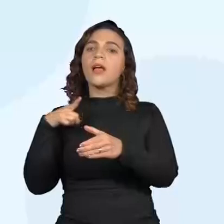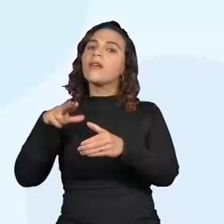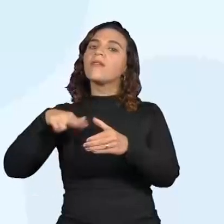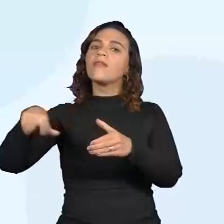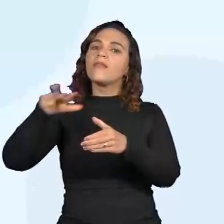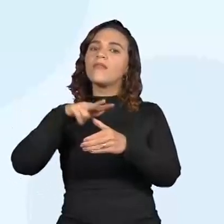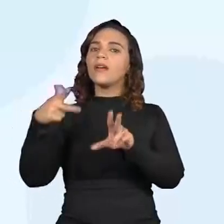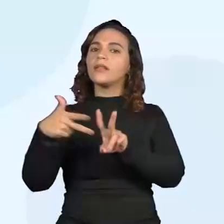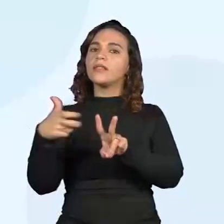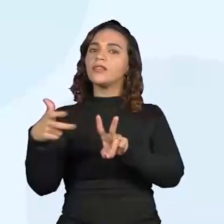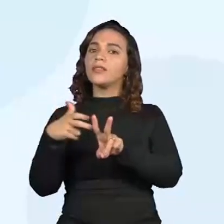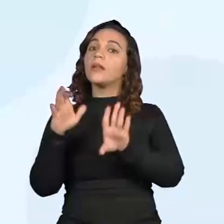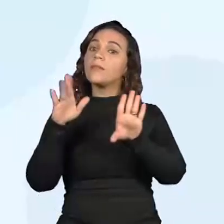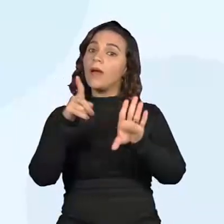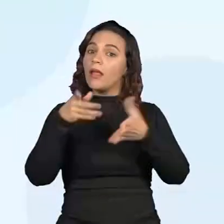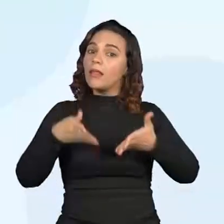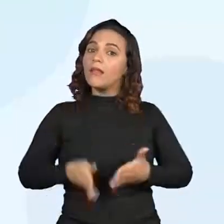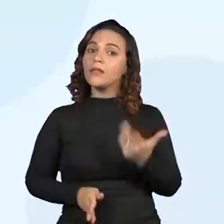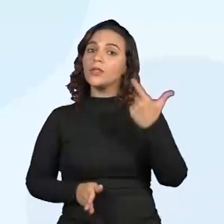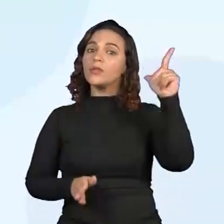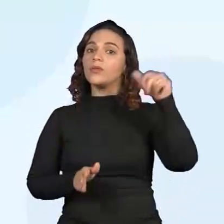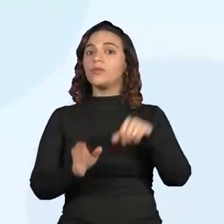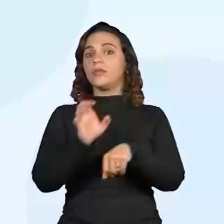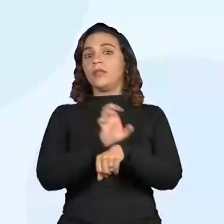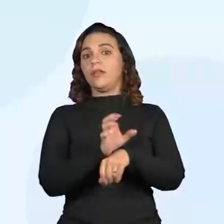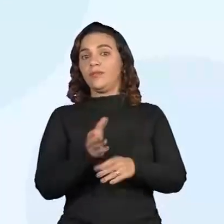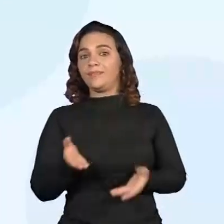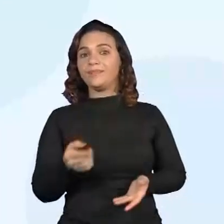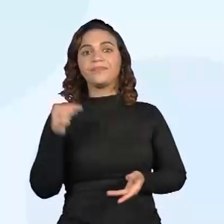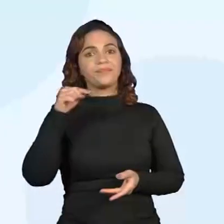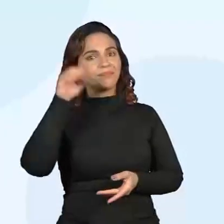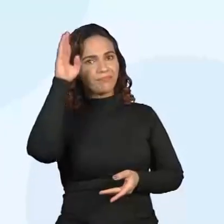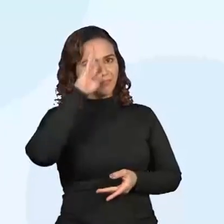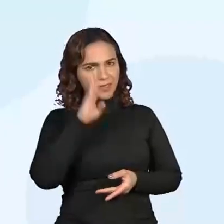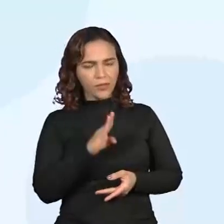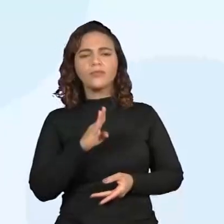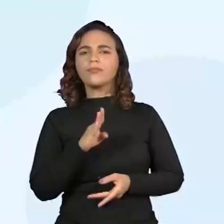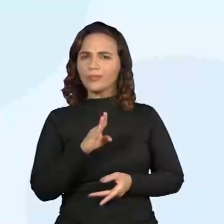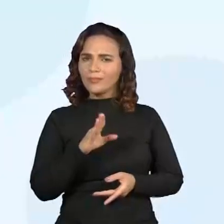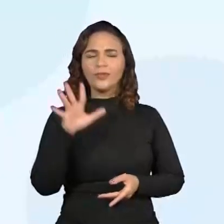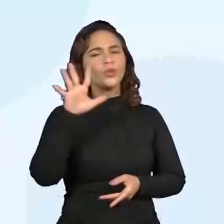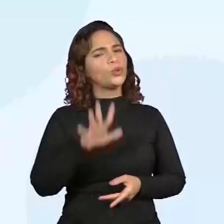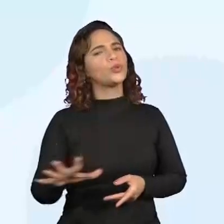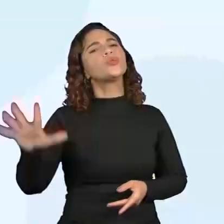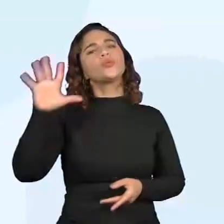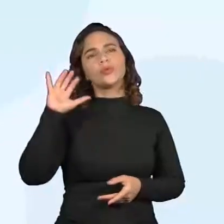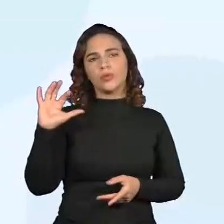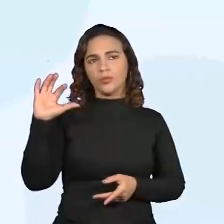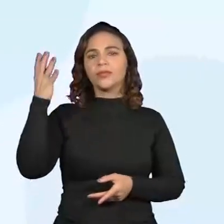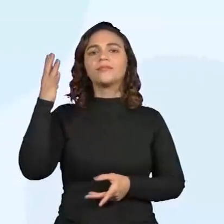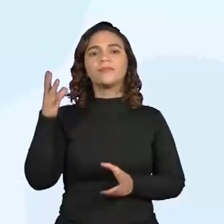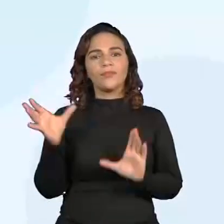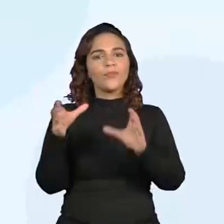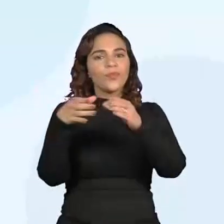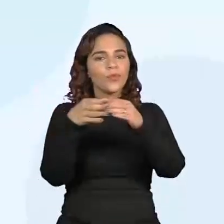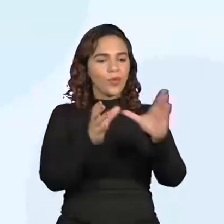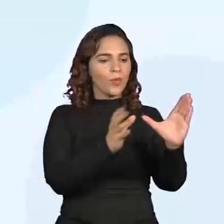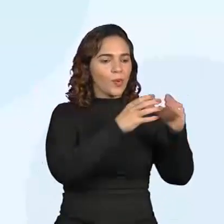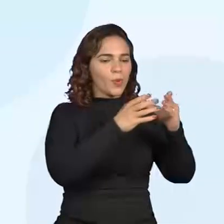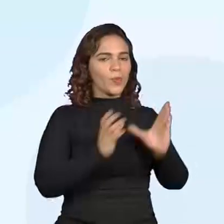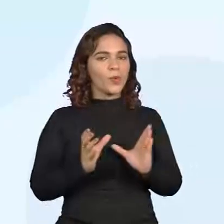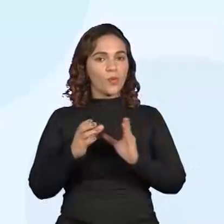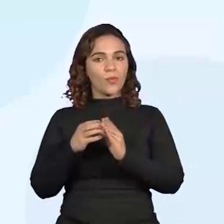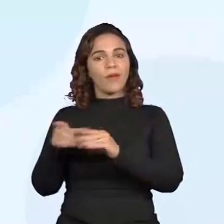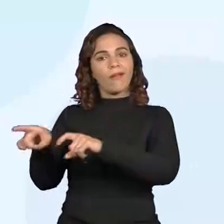mudanças de localidades aconteceram no país inteiro. Movimentação de etnias indígenas, saída